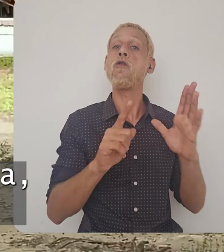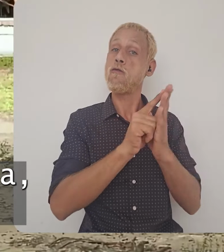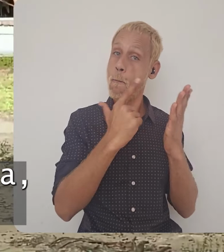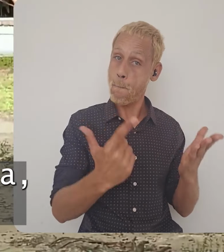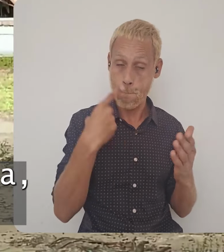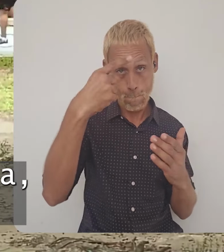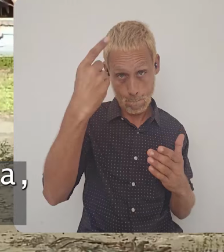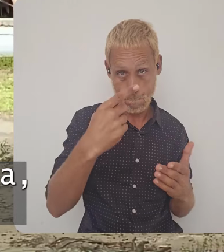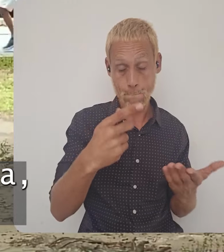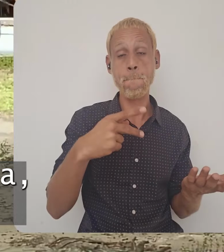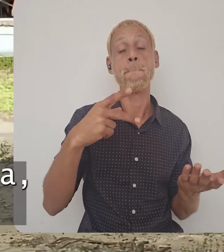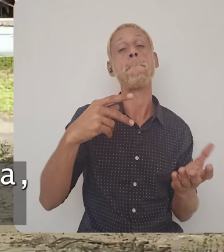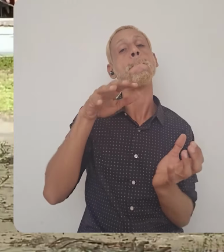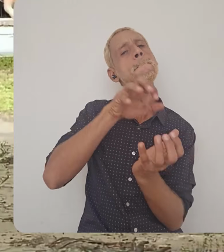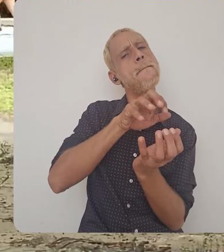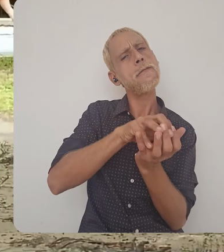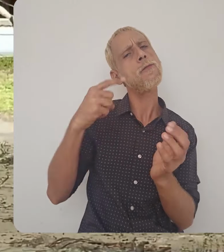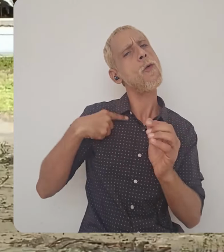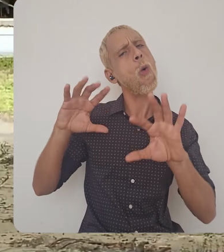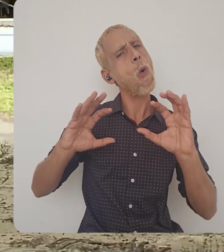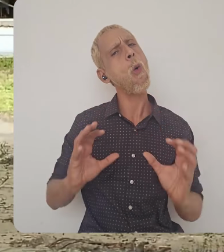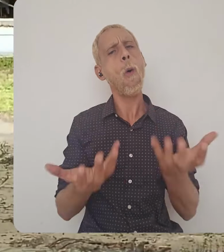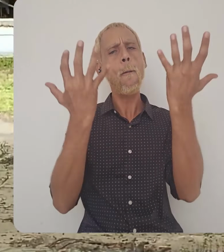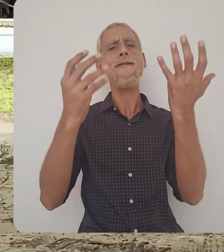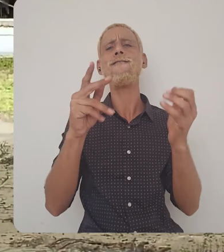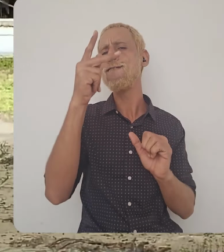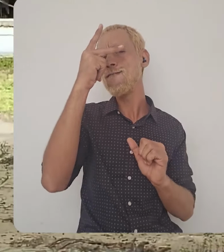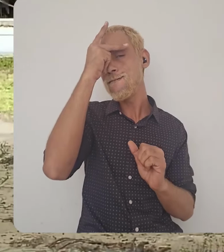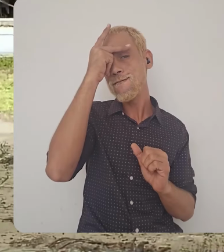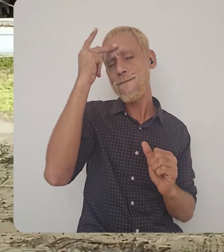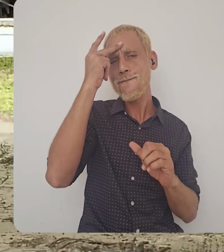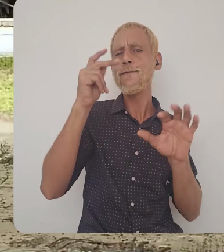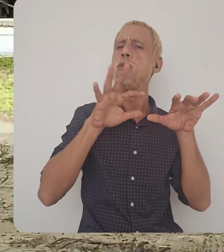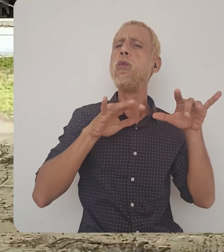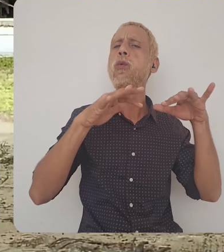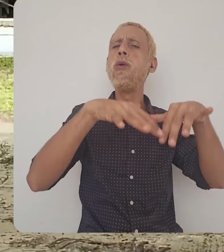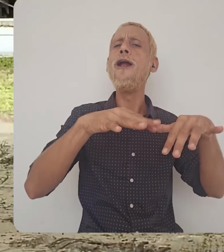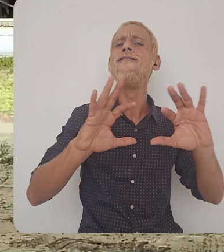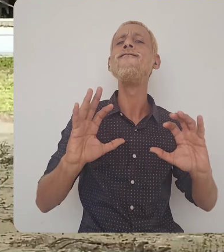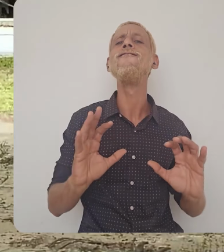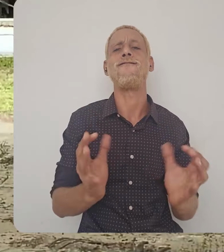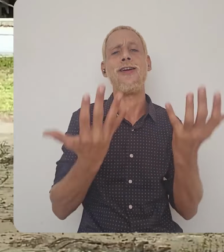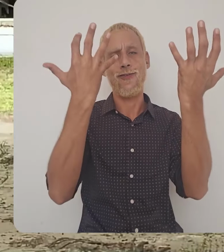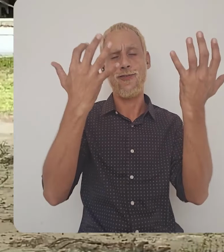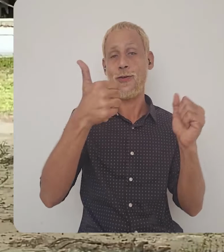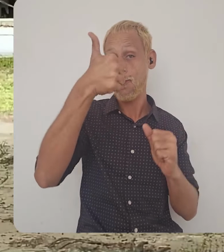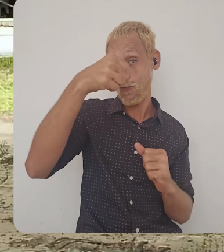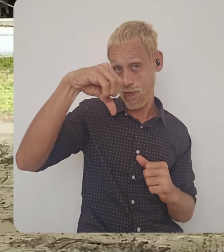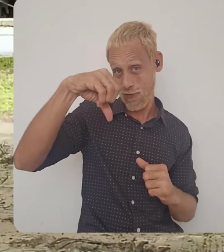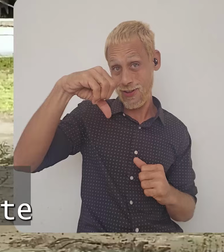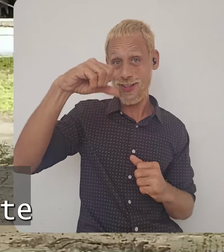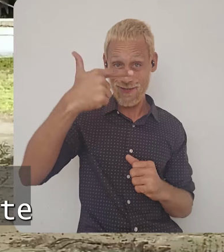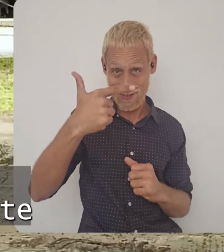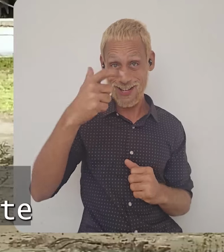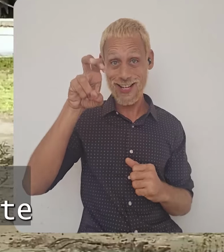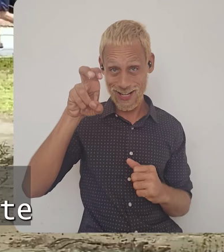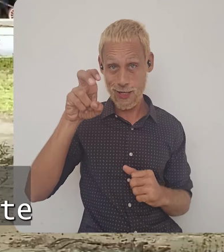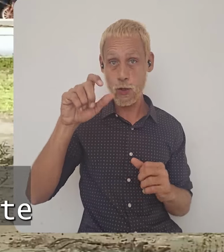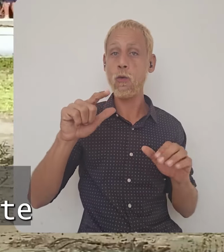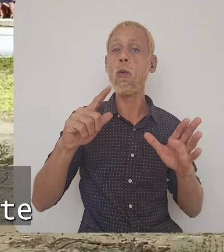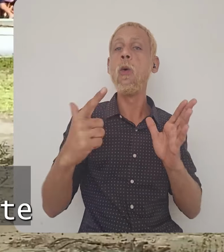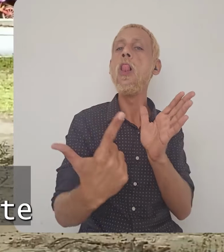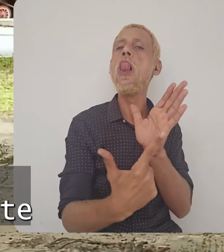Lira, ele organiza a comemoração do primeiro centenário do Diário de Pernambuco, em 1925. Né? Nessa ocasião,